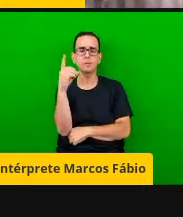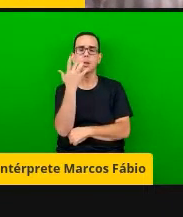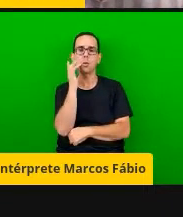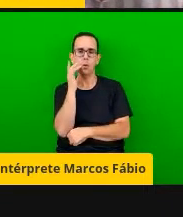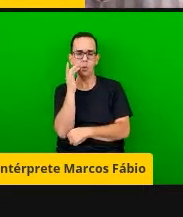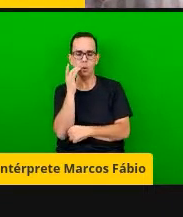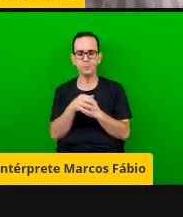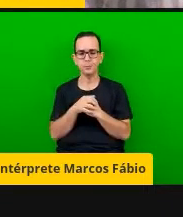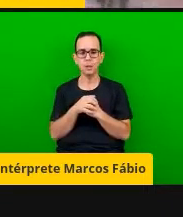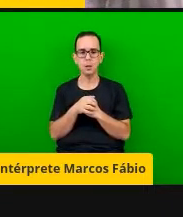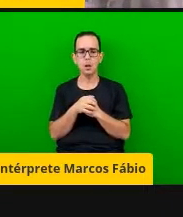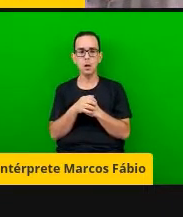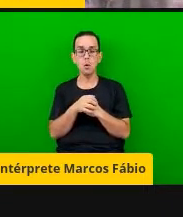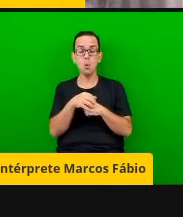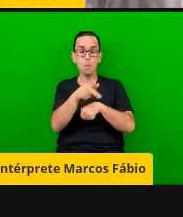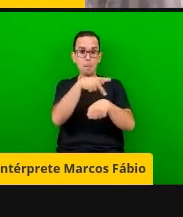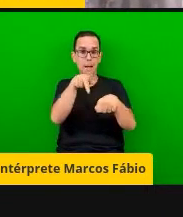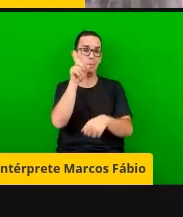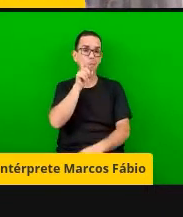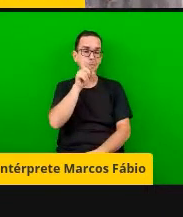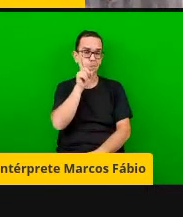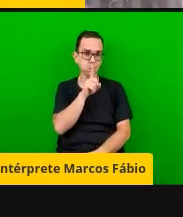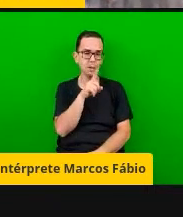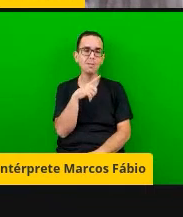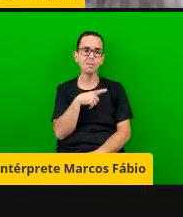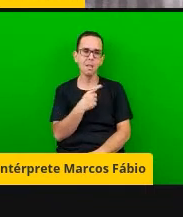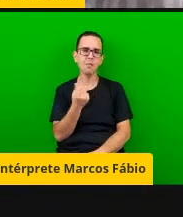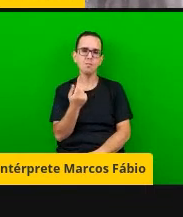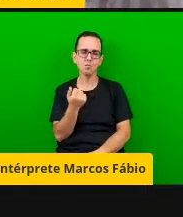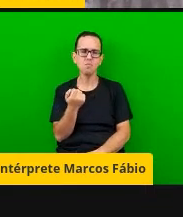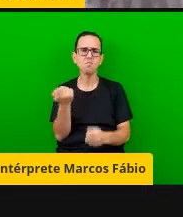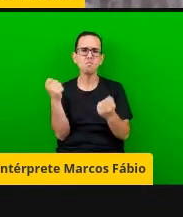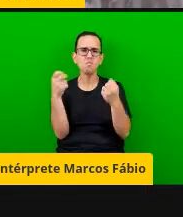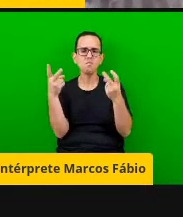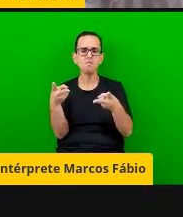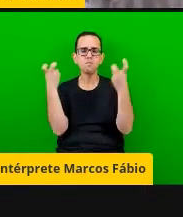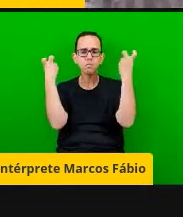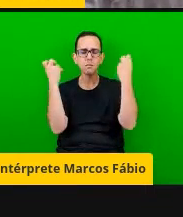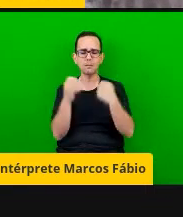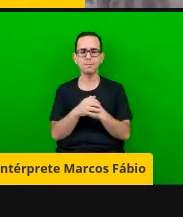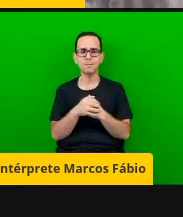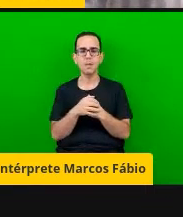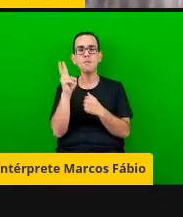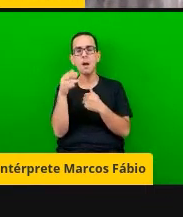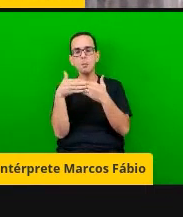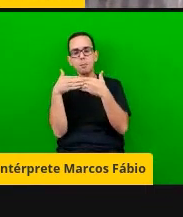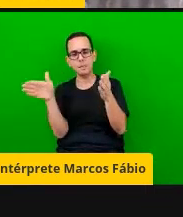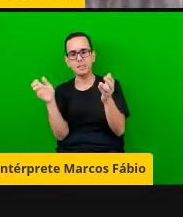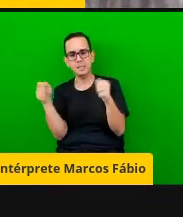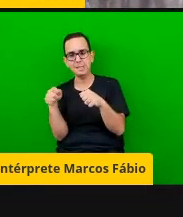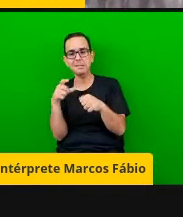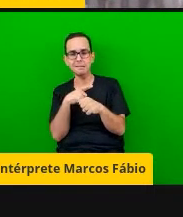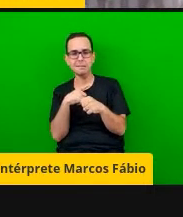Unidos permite, então, que a sua moeda se torne uma moeda fiduciária. Os Estados Unidos vai permitir que a sua moeda se torne uma reserva